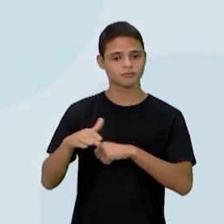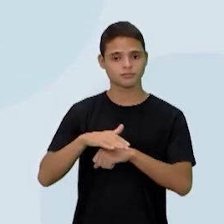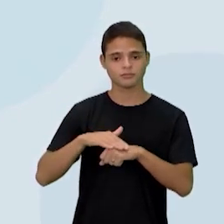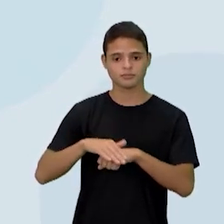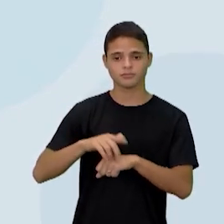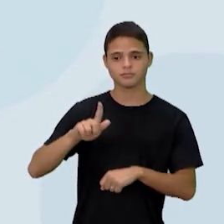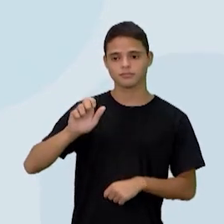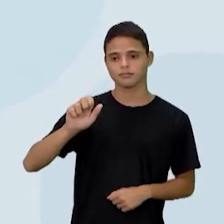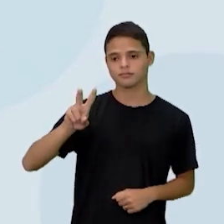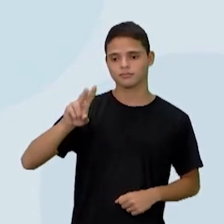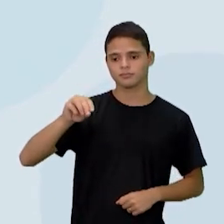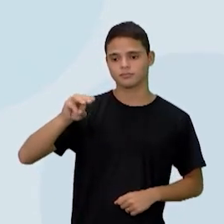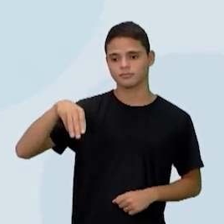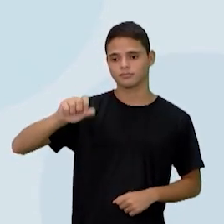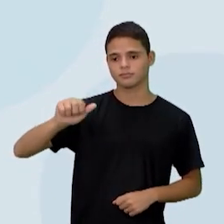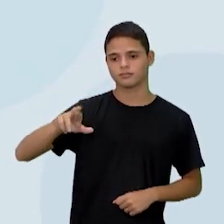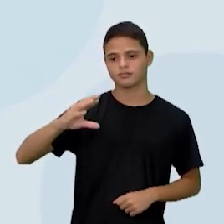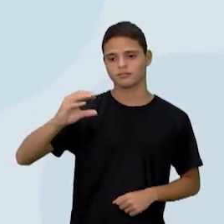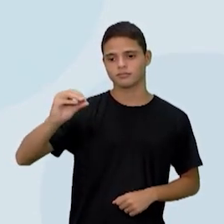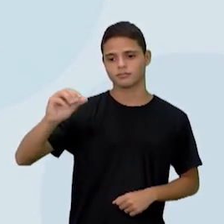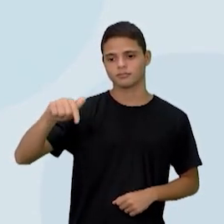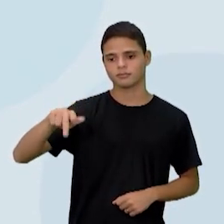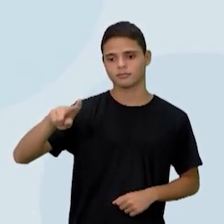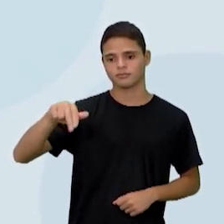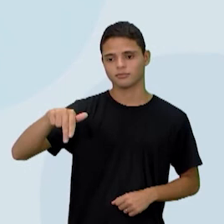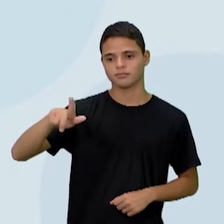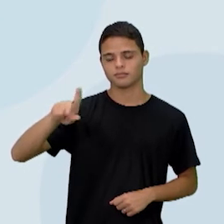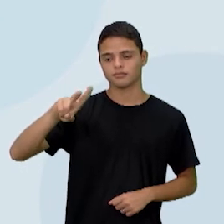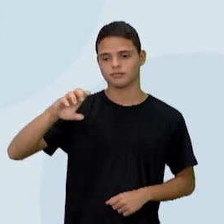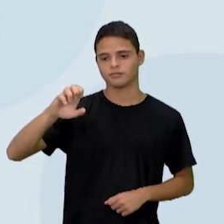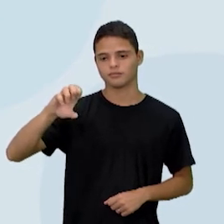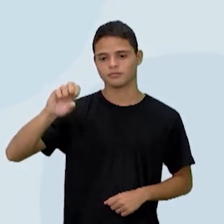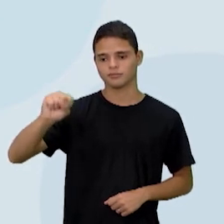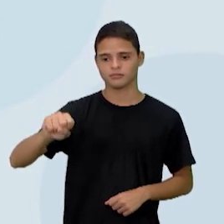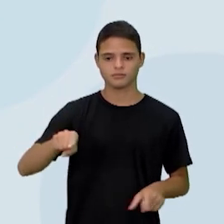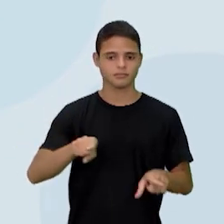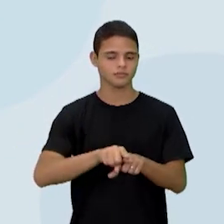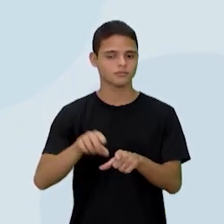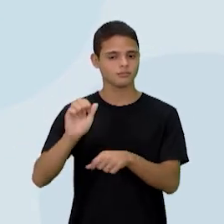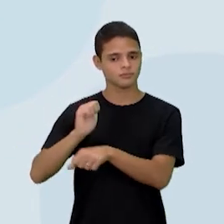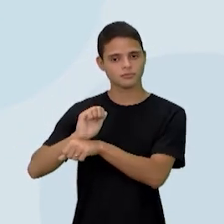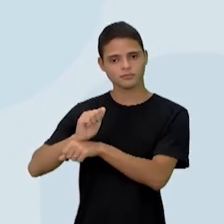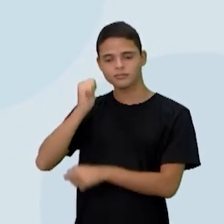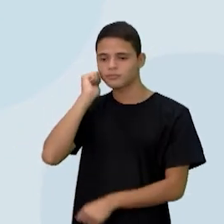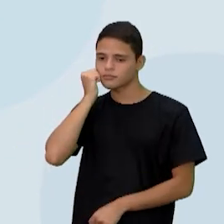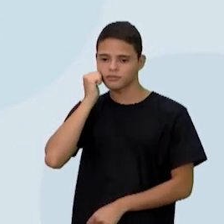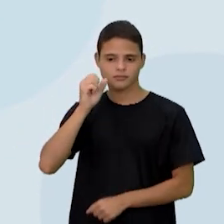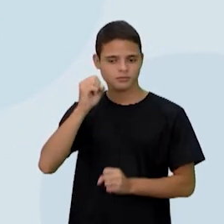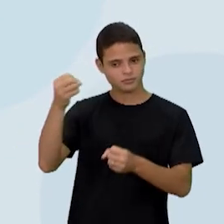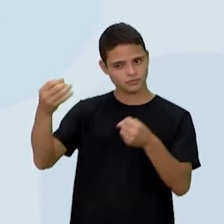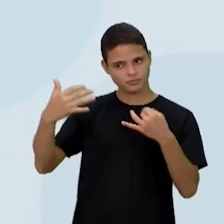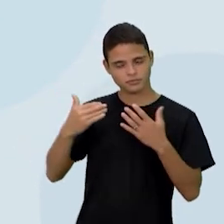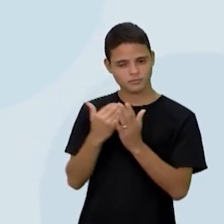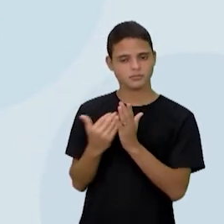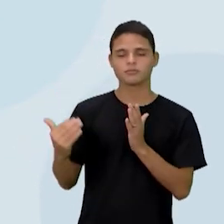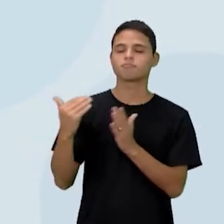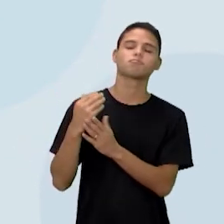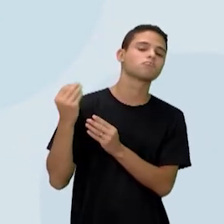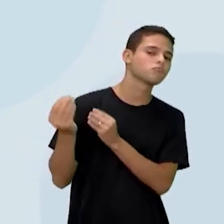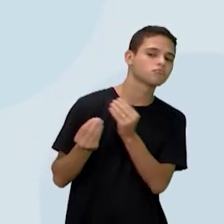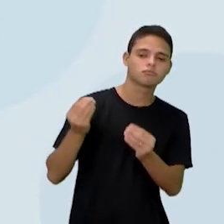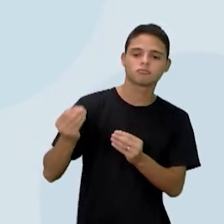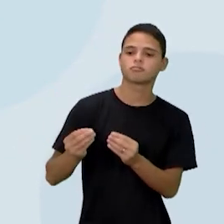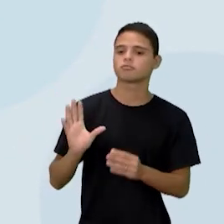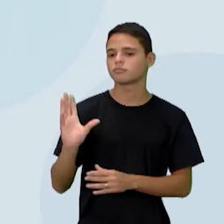Marques, professora do Departamento de Marketing da Escola de Artes, Ciências e Humanidades da USP. Ela explicou mais sobre como funcionam